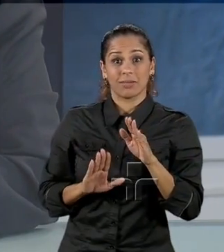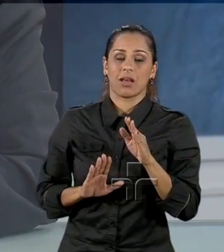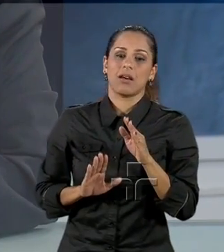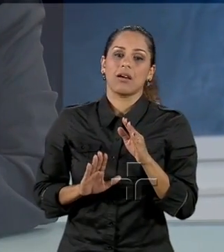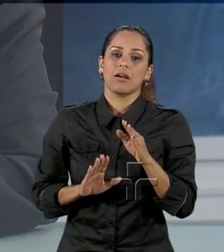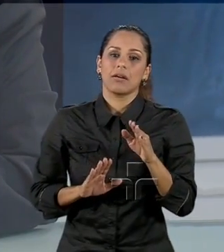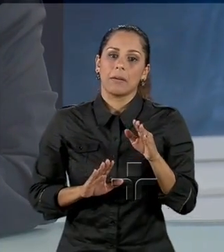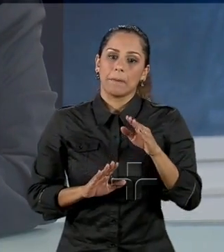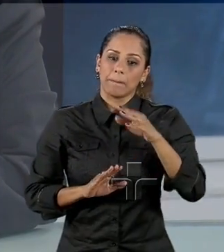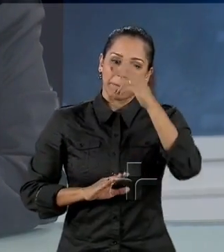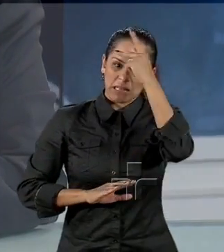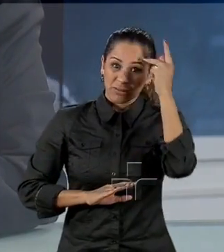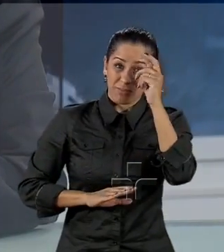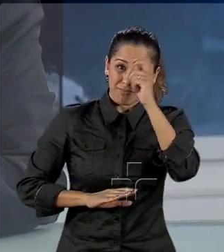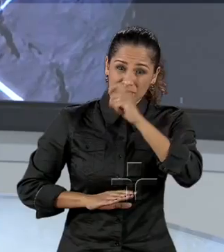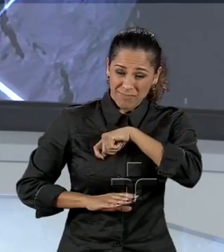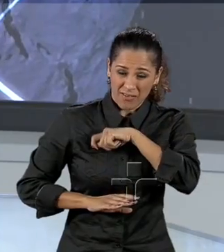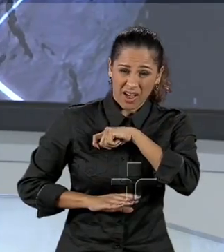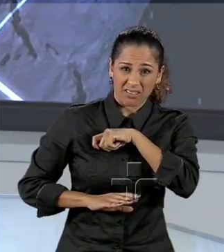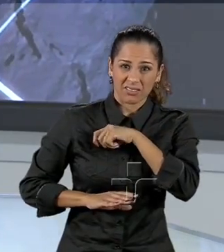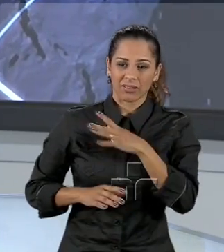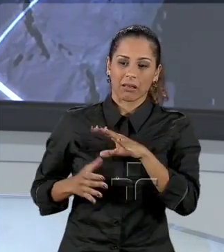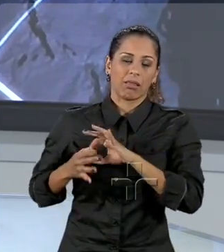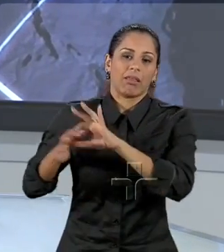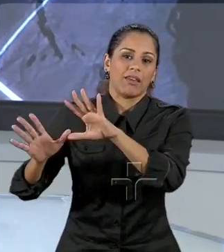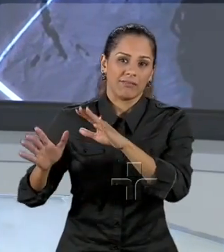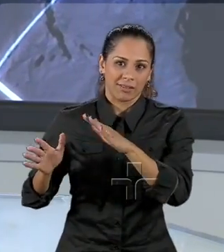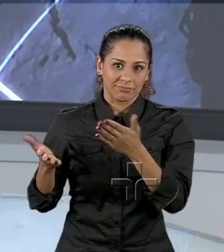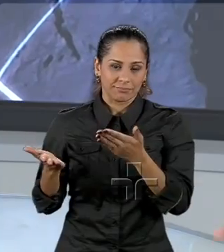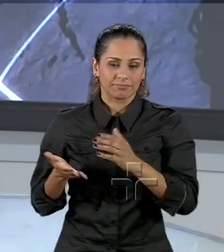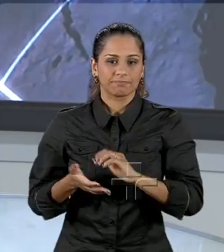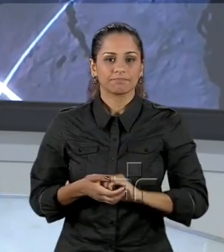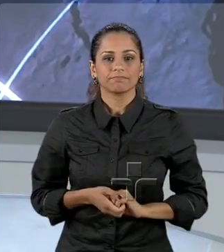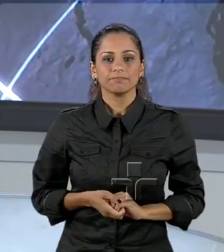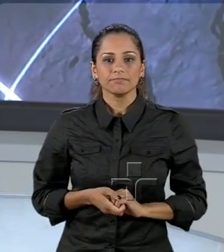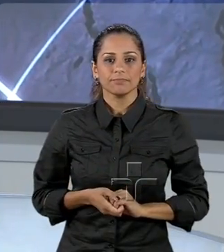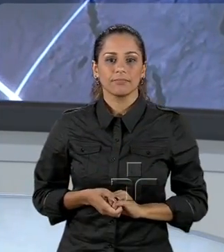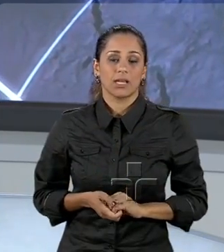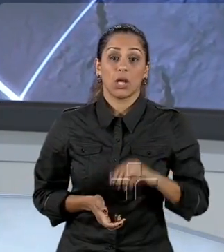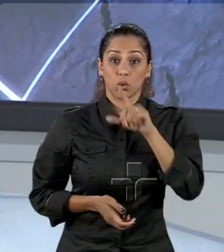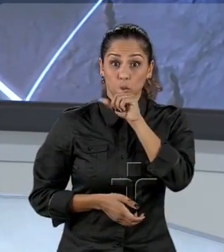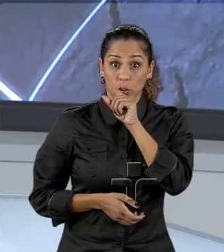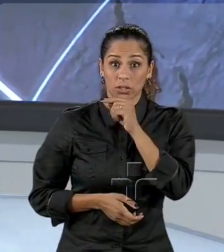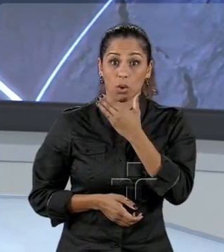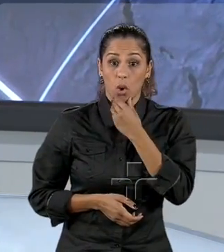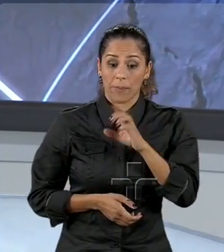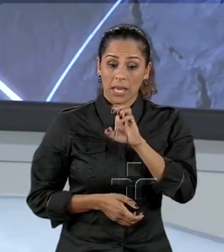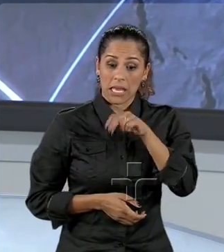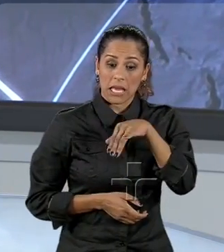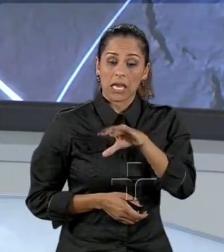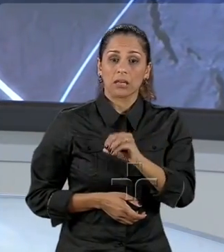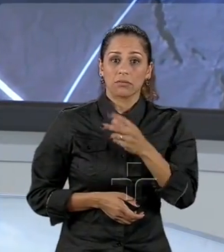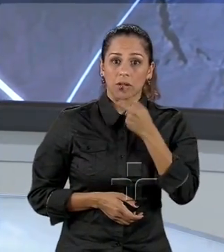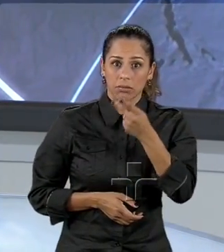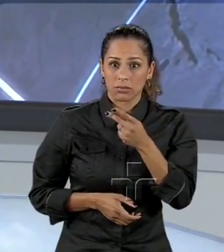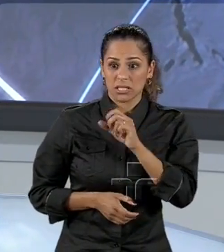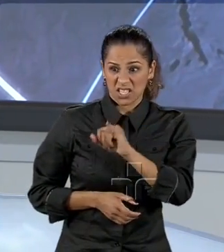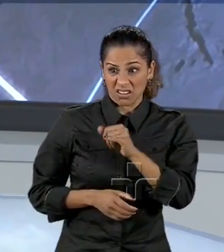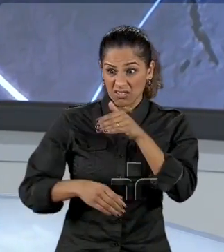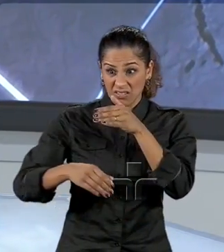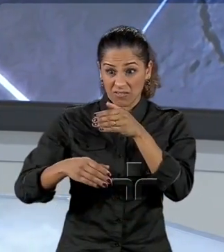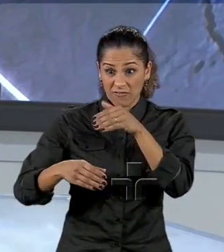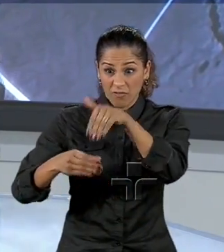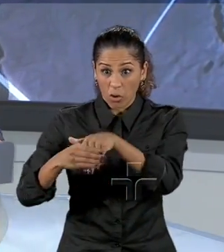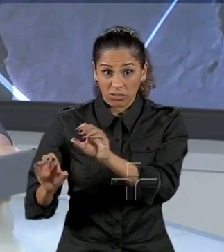para navegar naquilo que deseja. Pelo Twitter, o Enio Torres diz que quem não vota não deve reclamar e tem que aceitar a corrupção